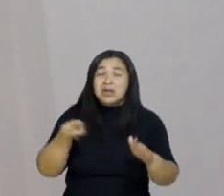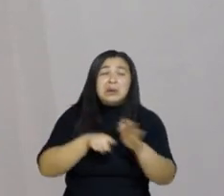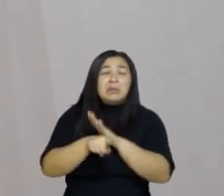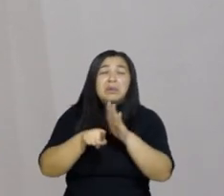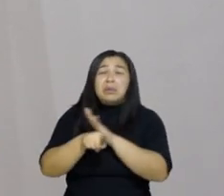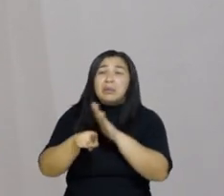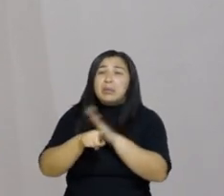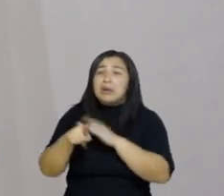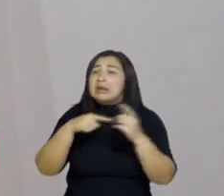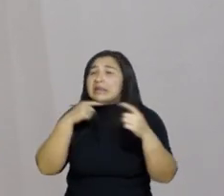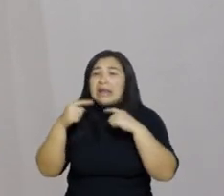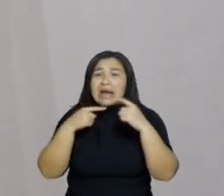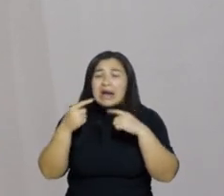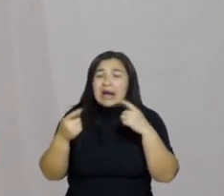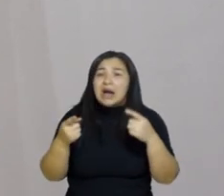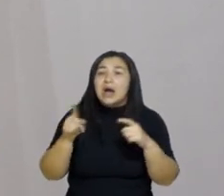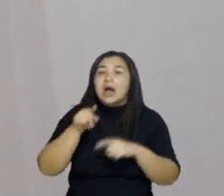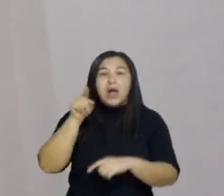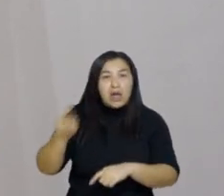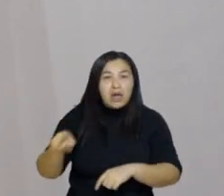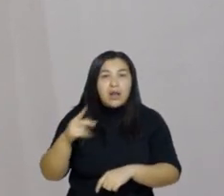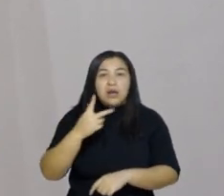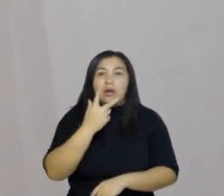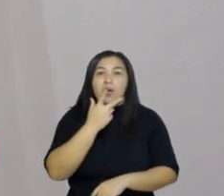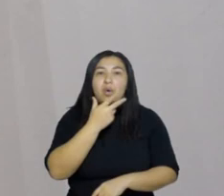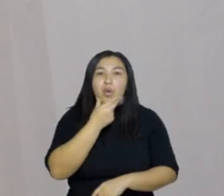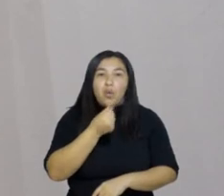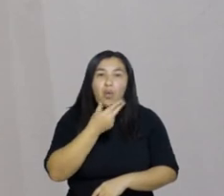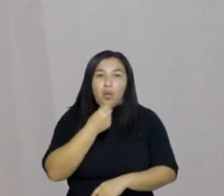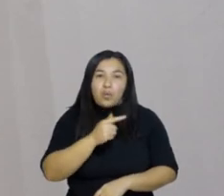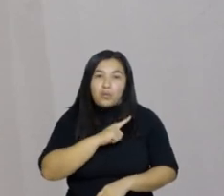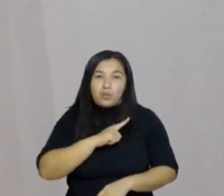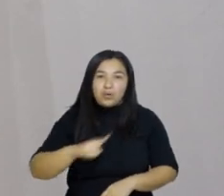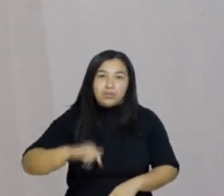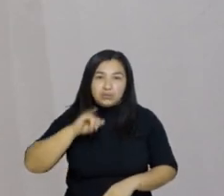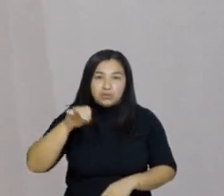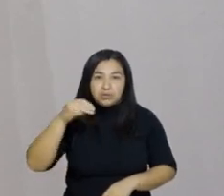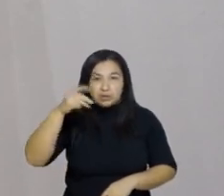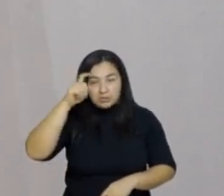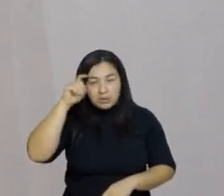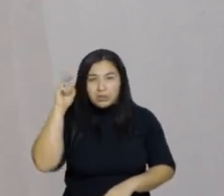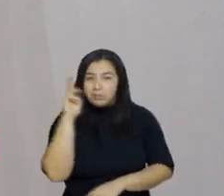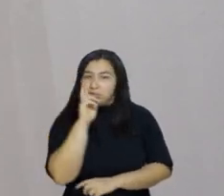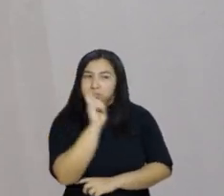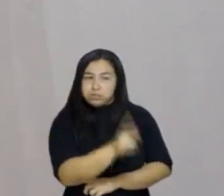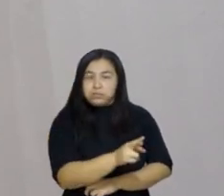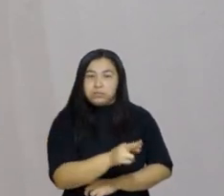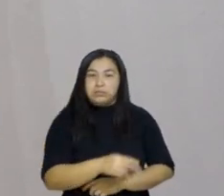Dúvida? Vem na hora e responde e diz o que está sendo feito. Muito obrigado, presidente.